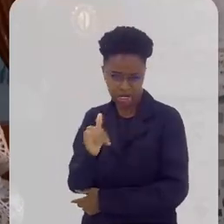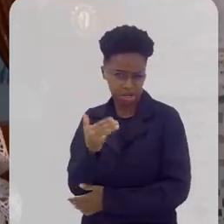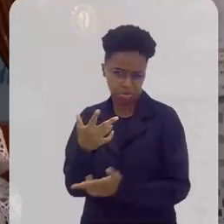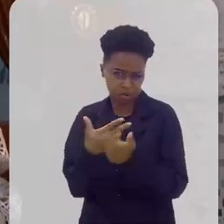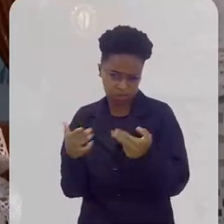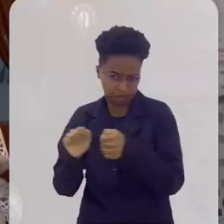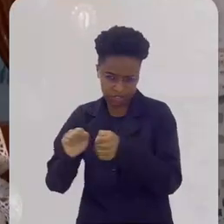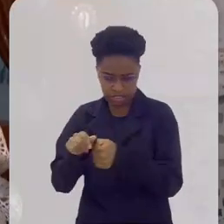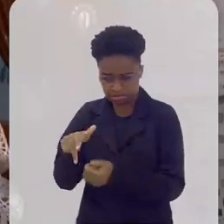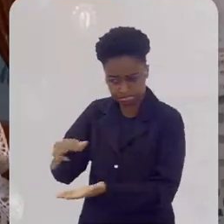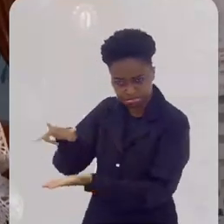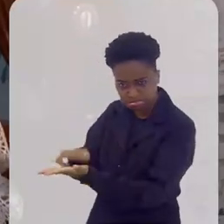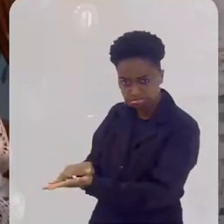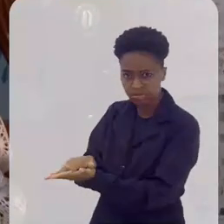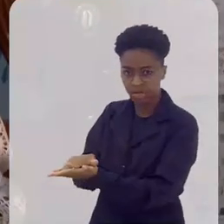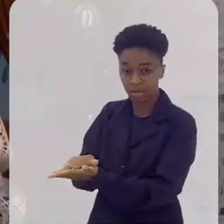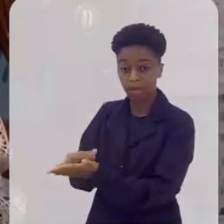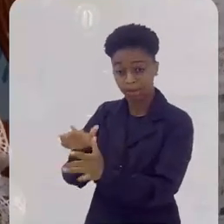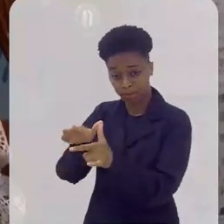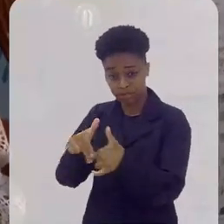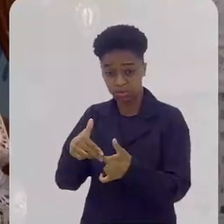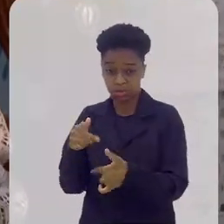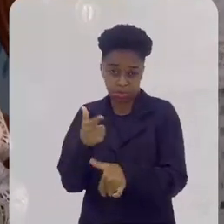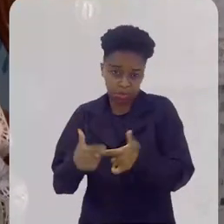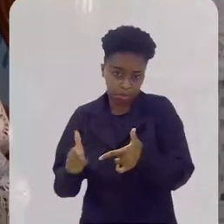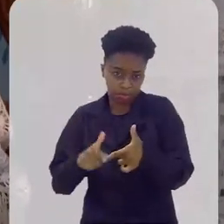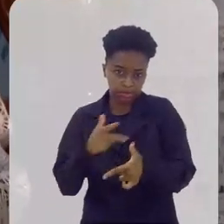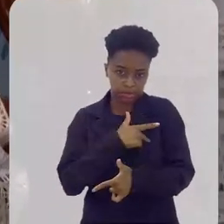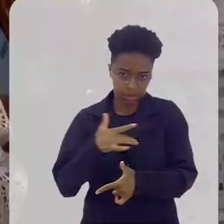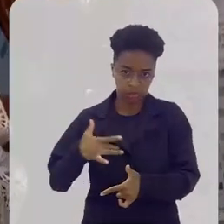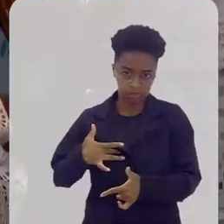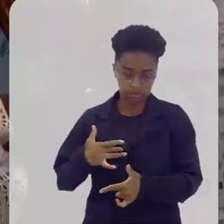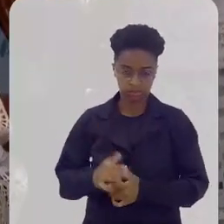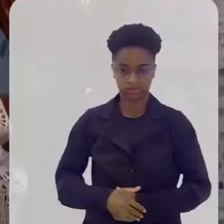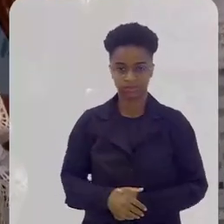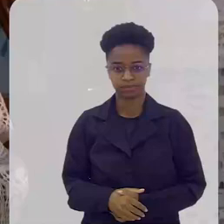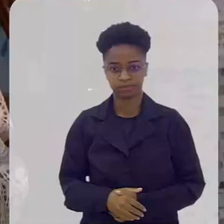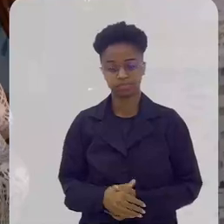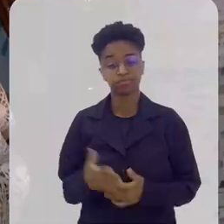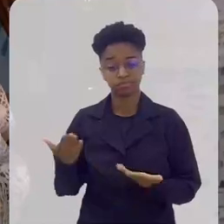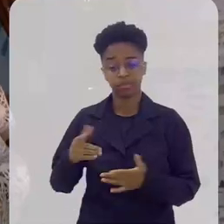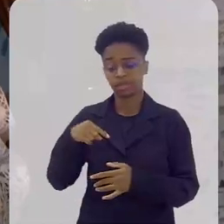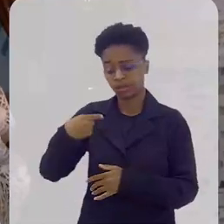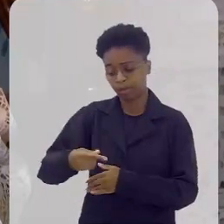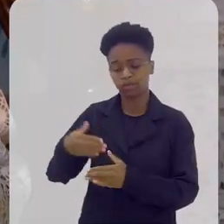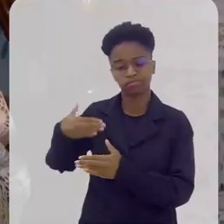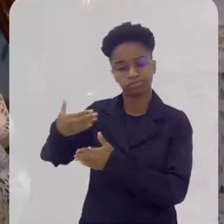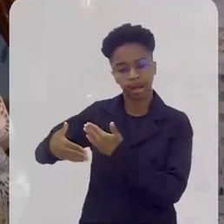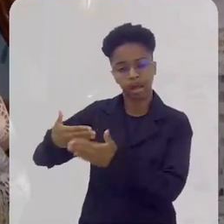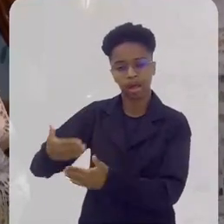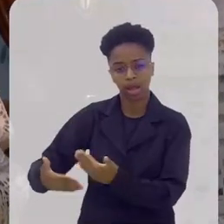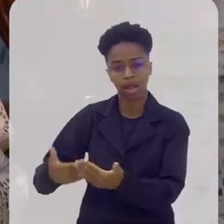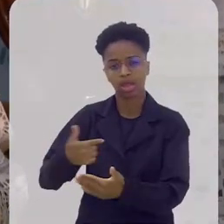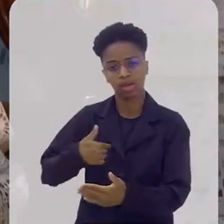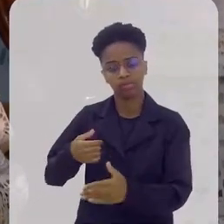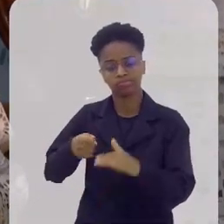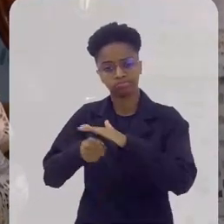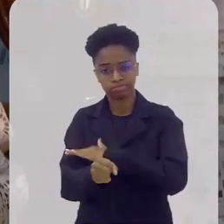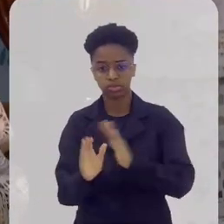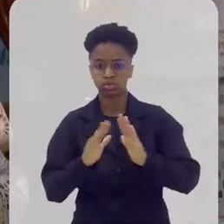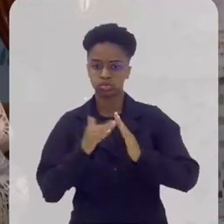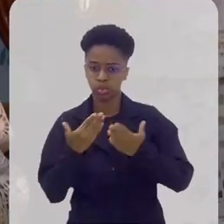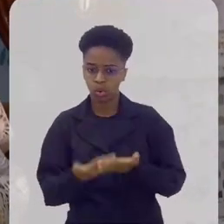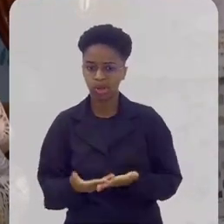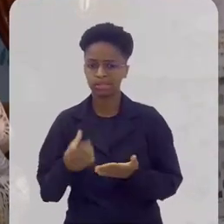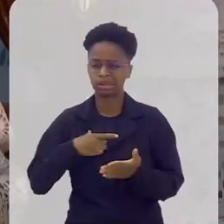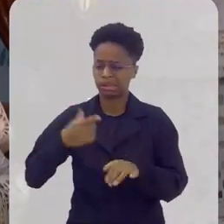alguma coisa que pudessem ter feito por causa do problema de saúde. E os anos se passaram, eu na escola, e